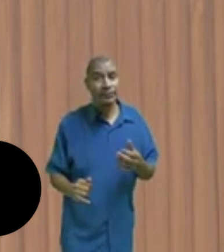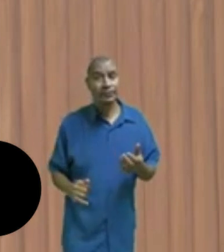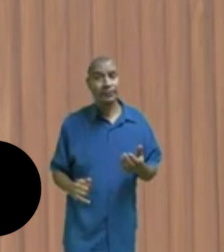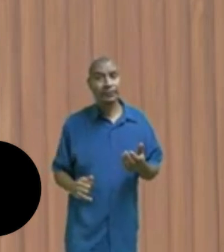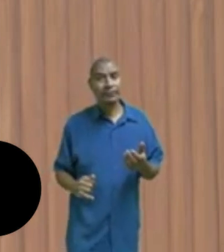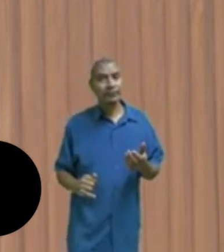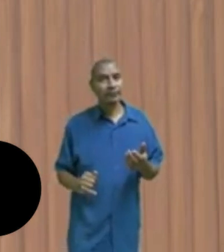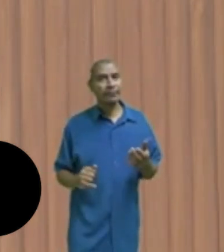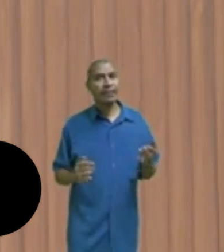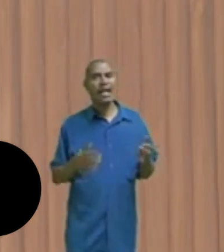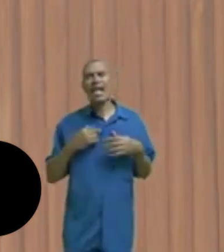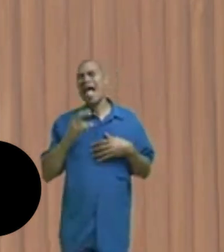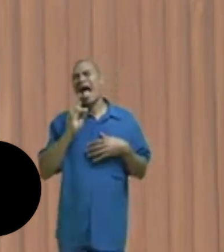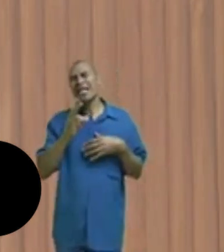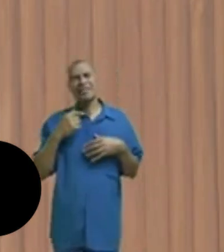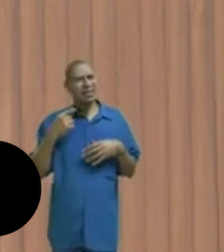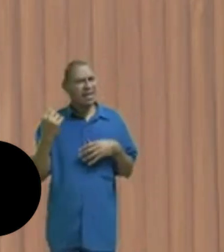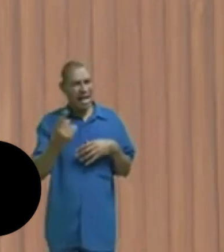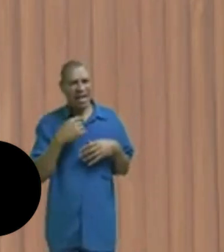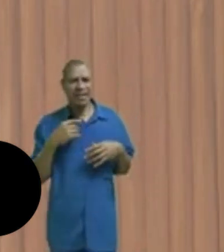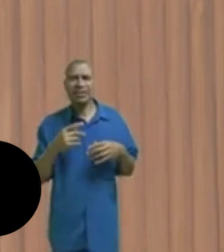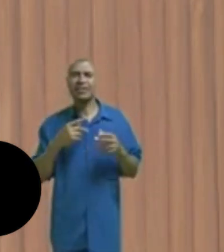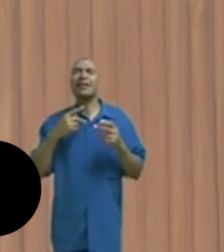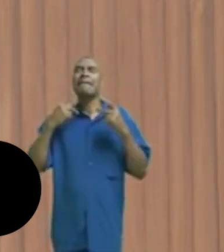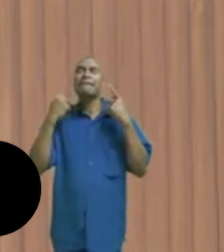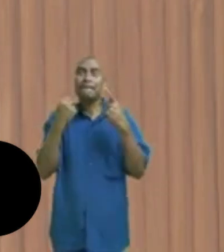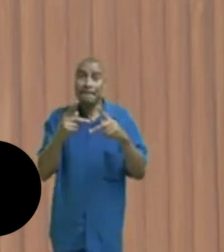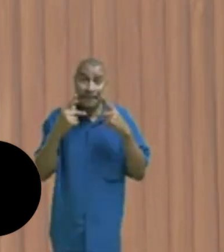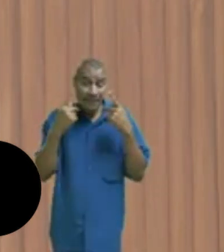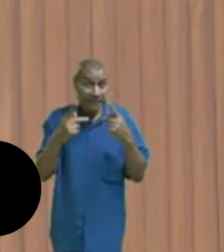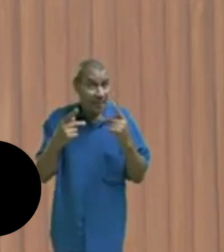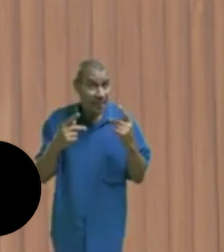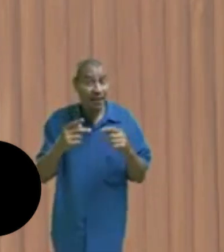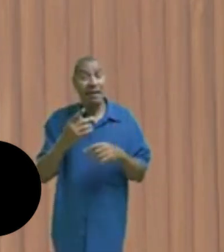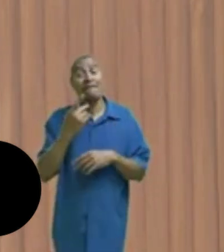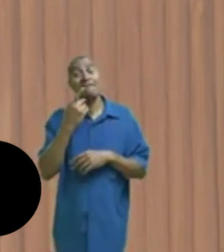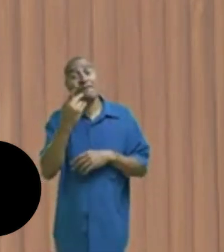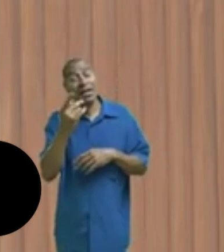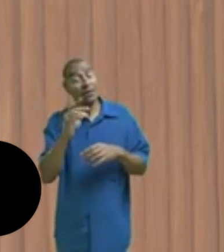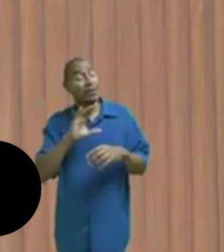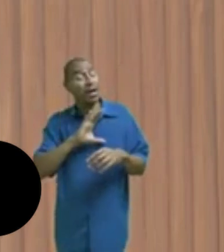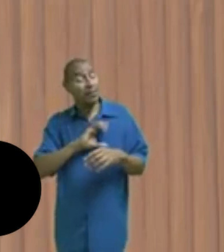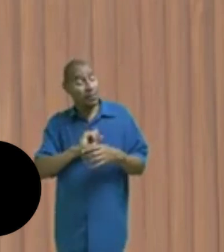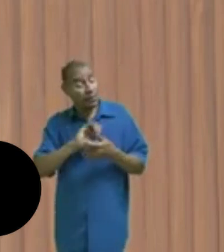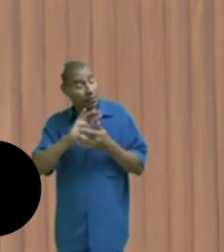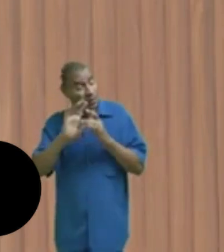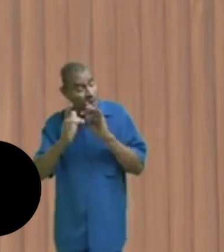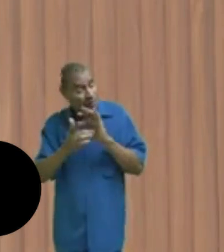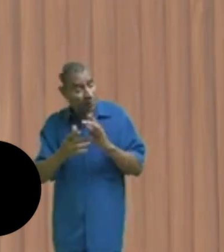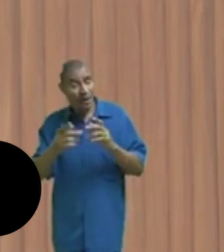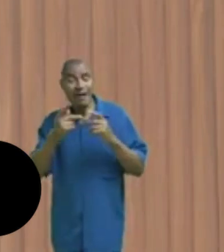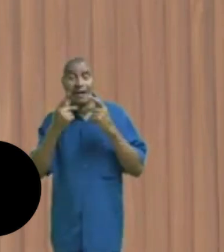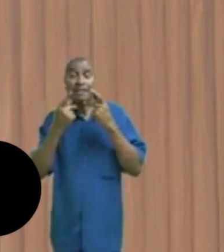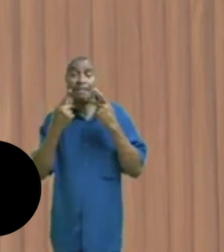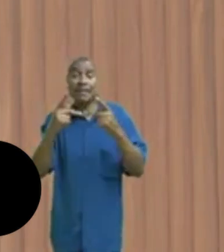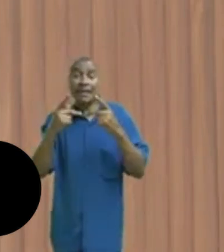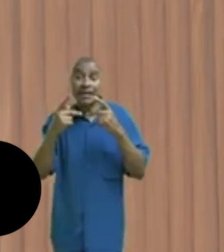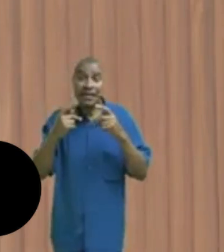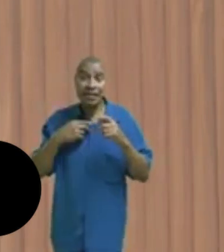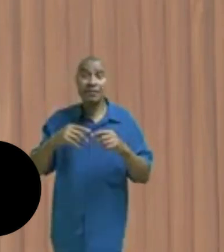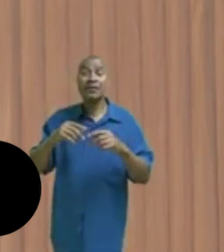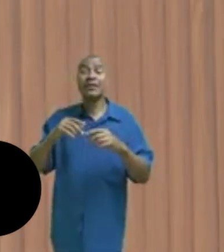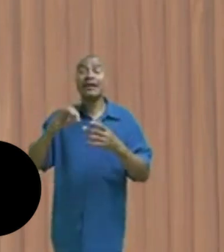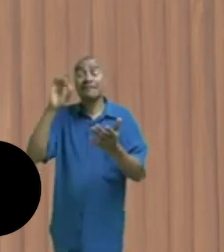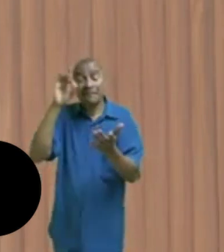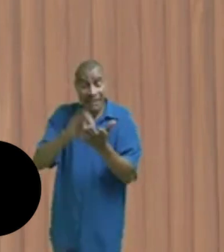Então, quando nós falamos sobre missão, sobre discipulado, sobre pregação,